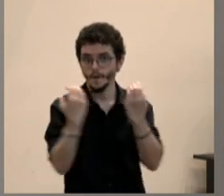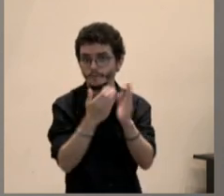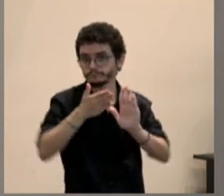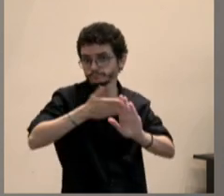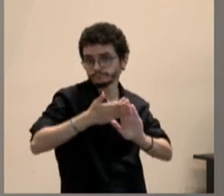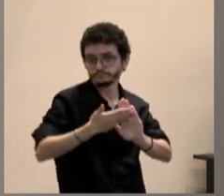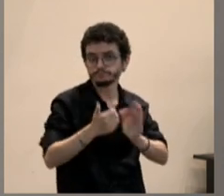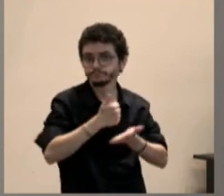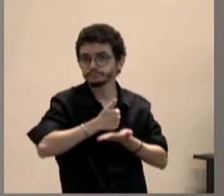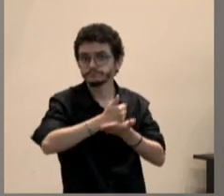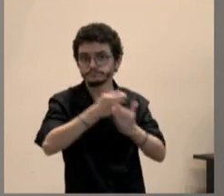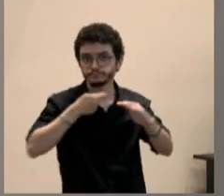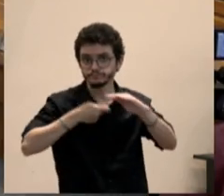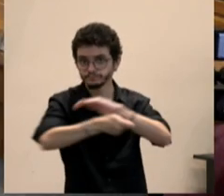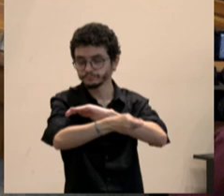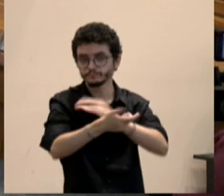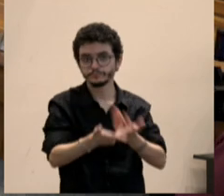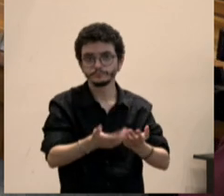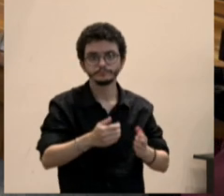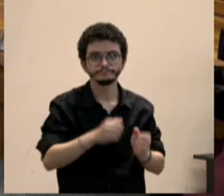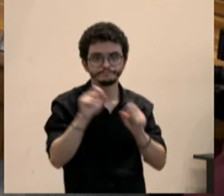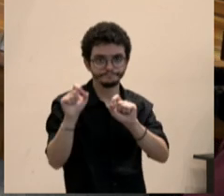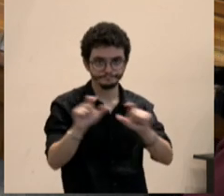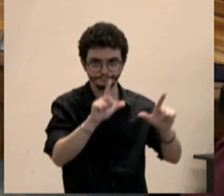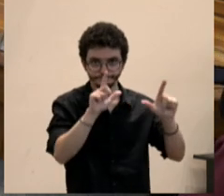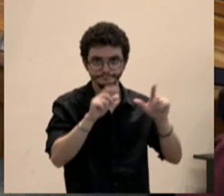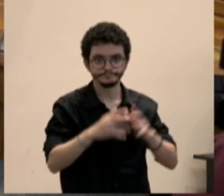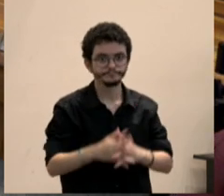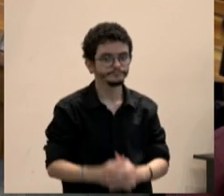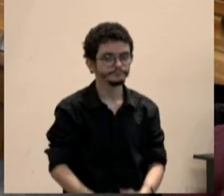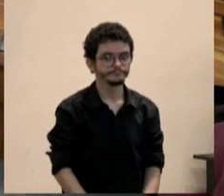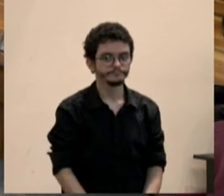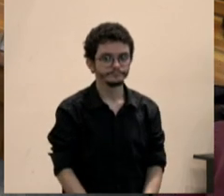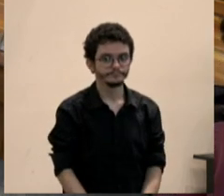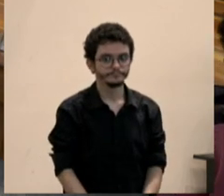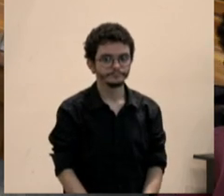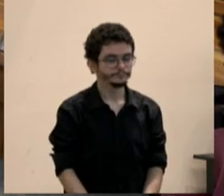para ajudar a financiar. Em frente, por favor.